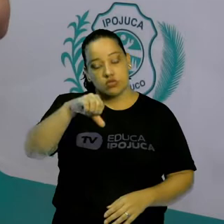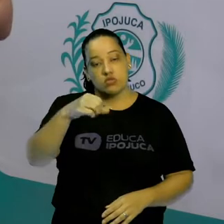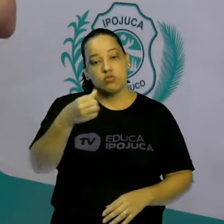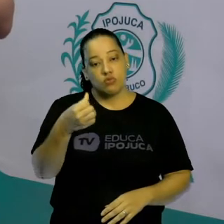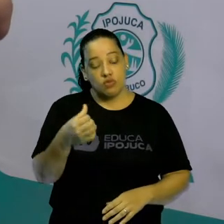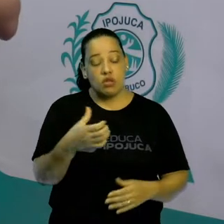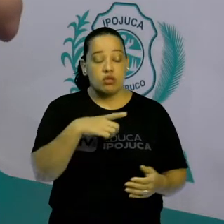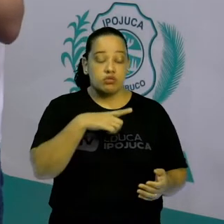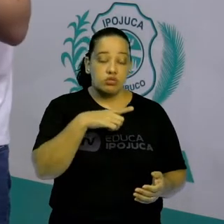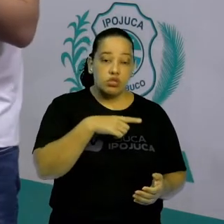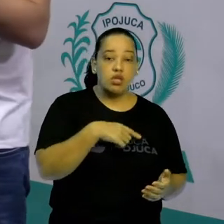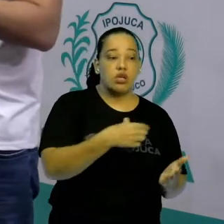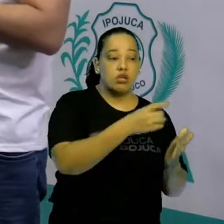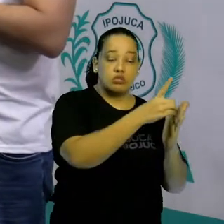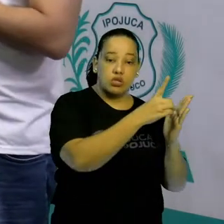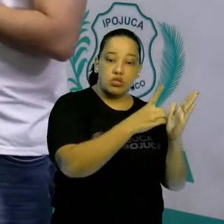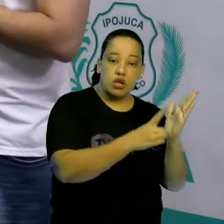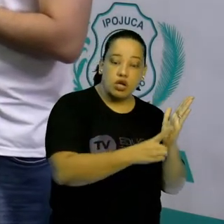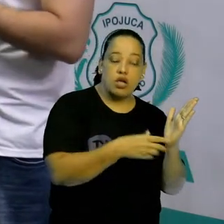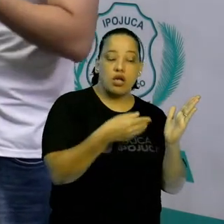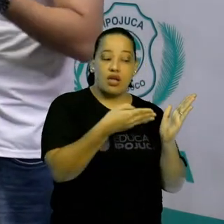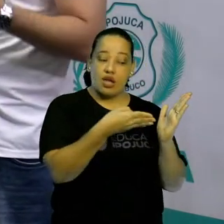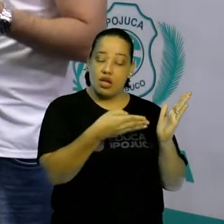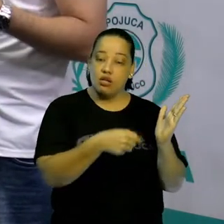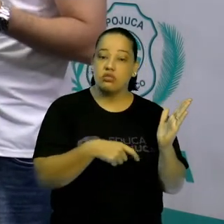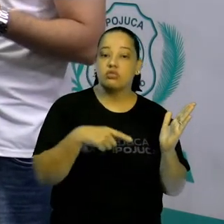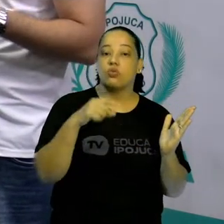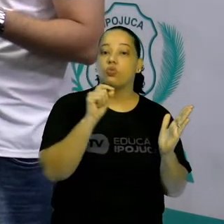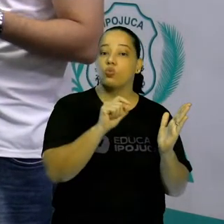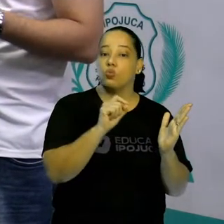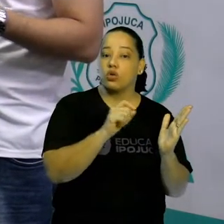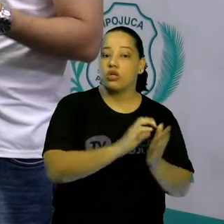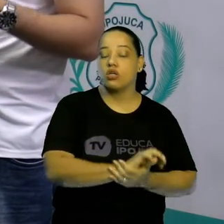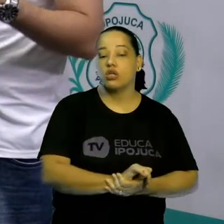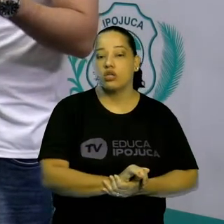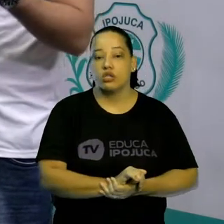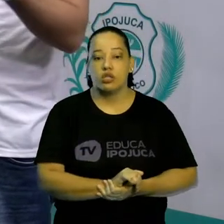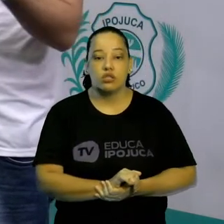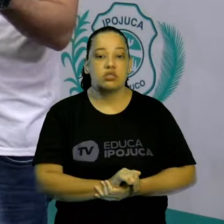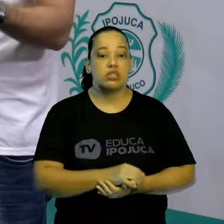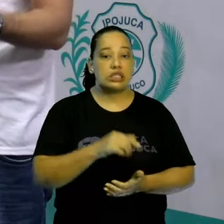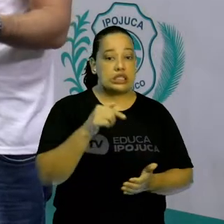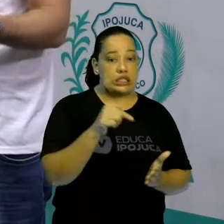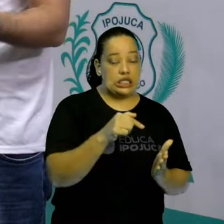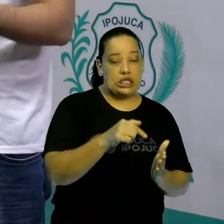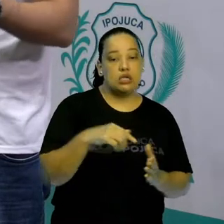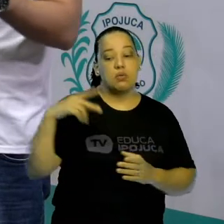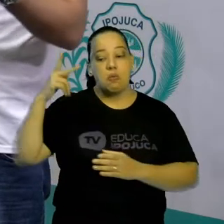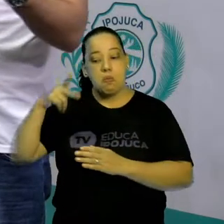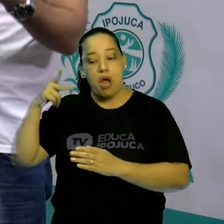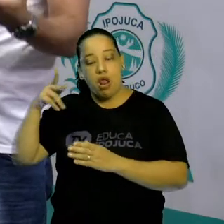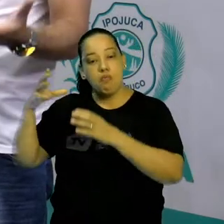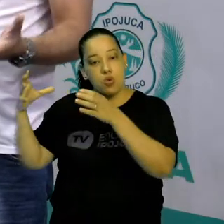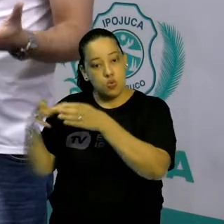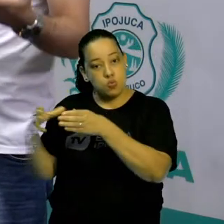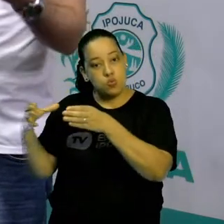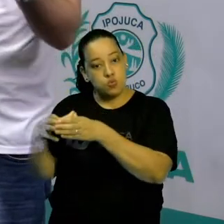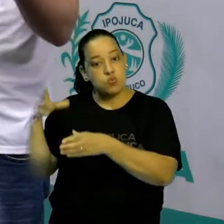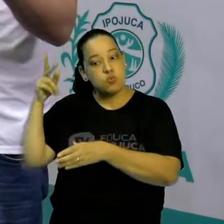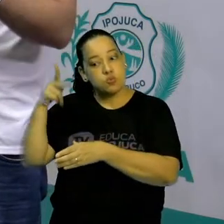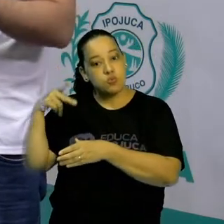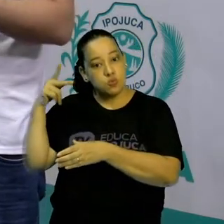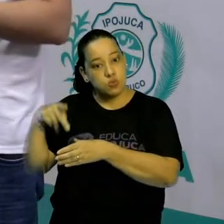of Rights, Declaração de Direitos, tá? Ela vai garantir, então, ao parlamento inglês autoridade